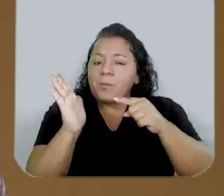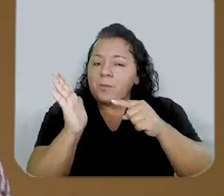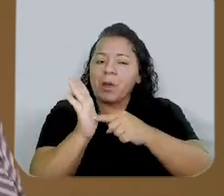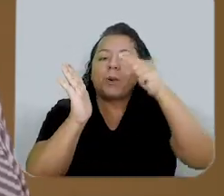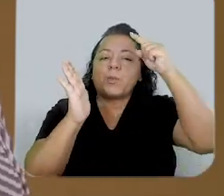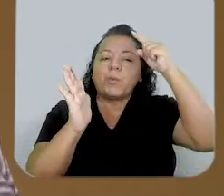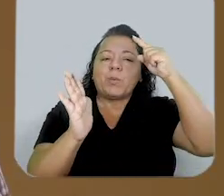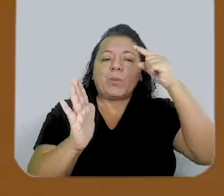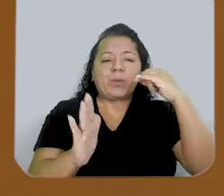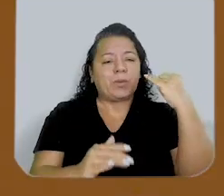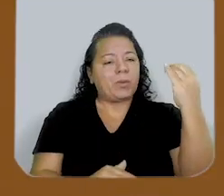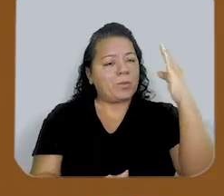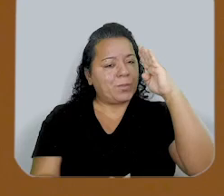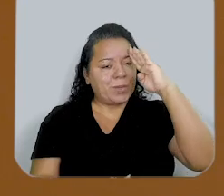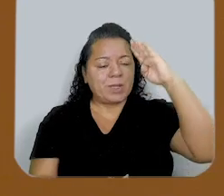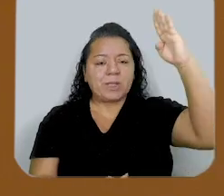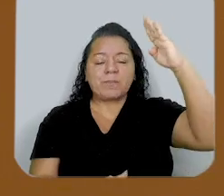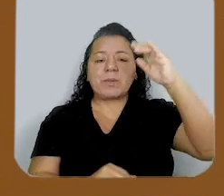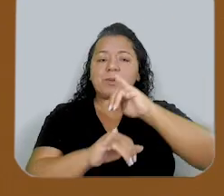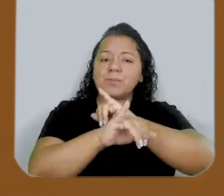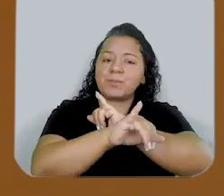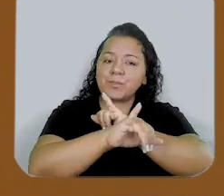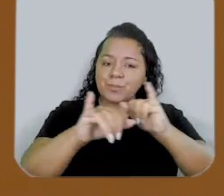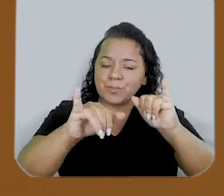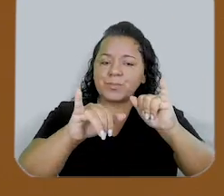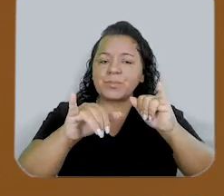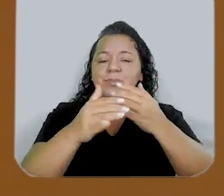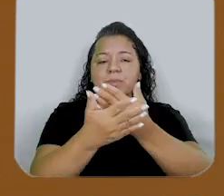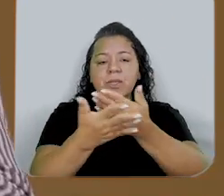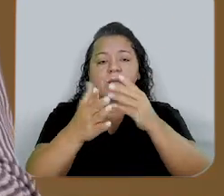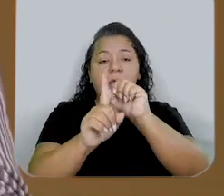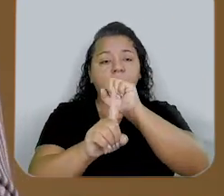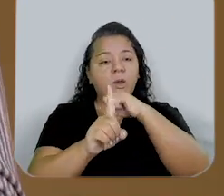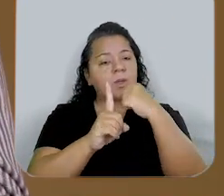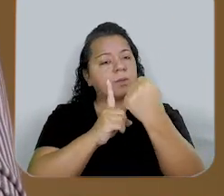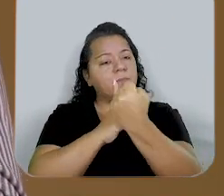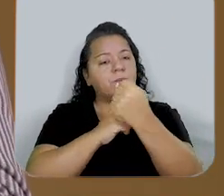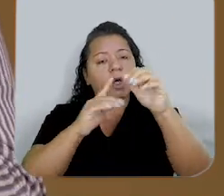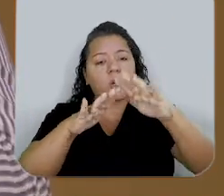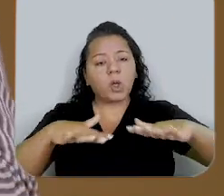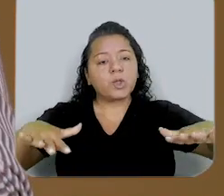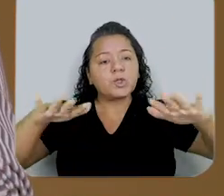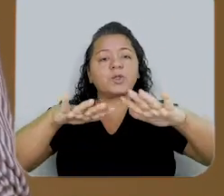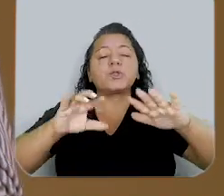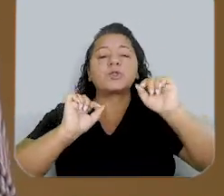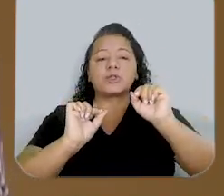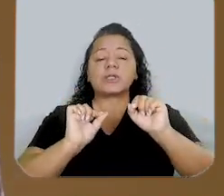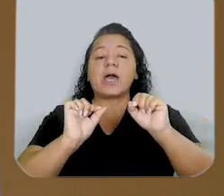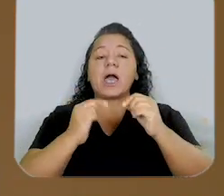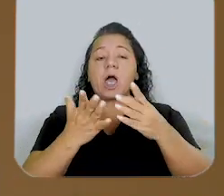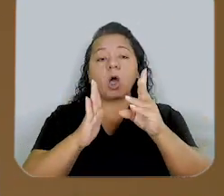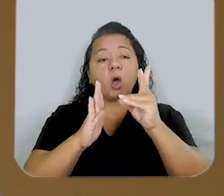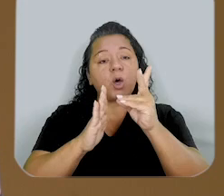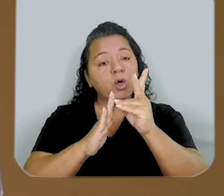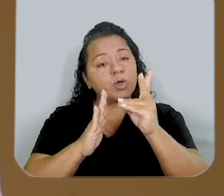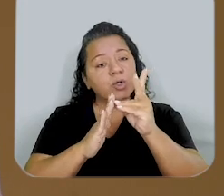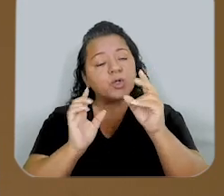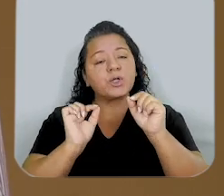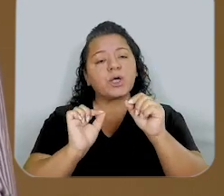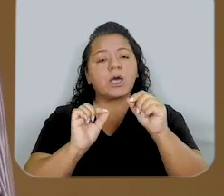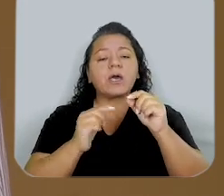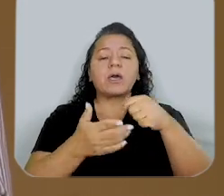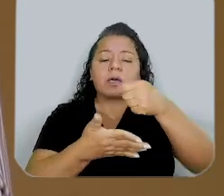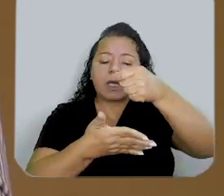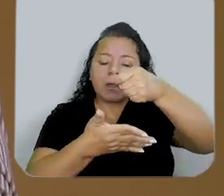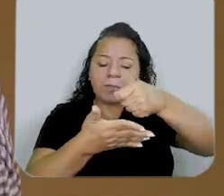e abordando na universidade. E a gente quer trazer isso para a sociedade de um modo geral, né? Onde o indígena ele é o autor da sua